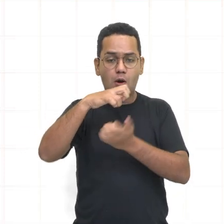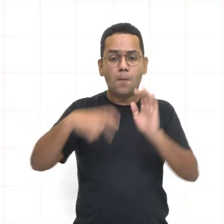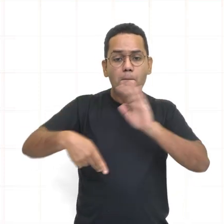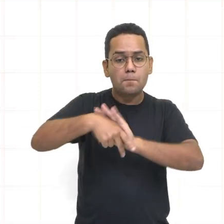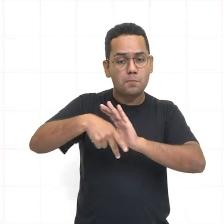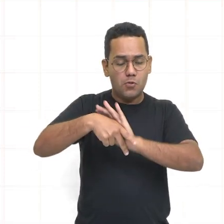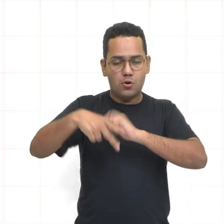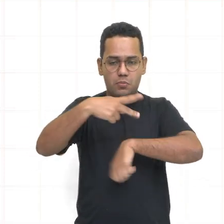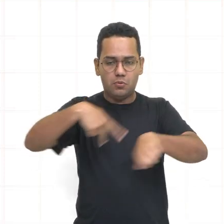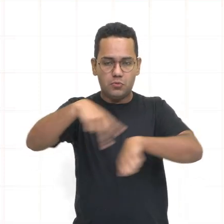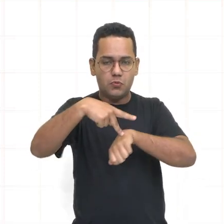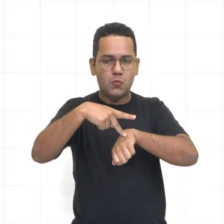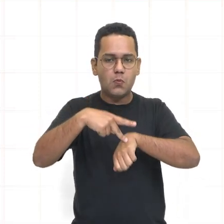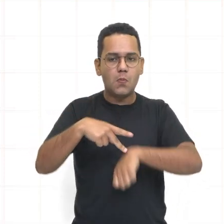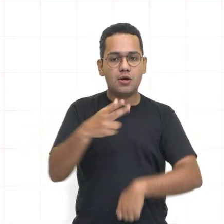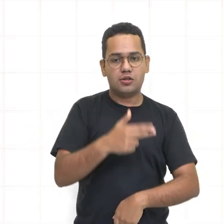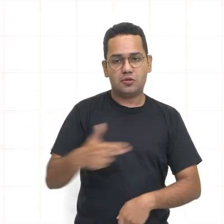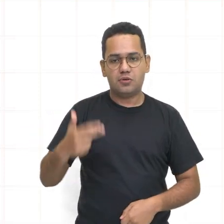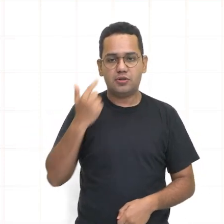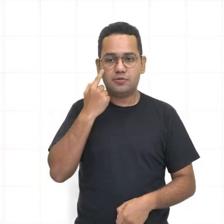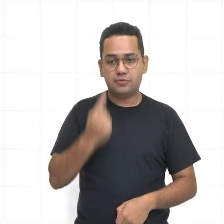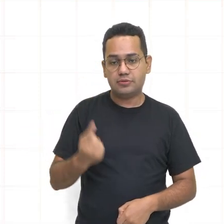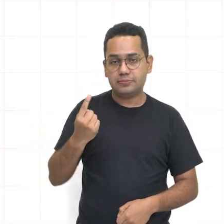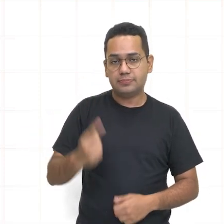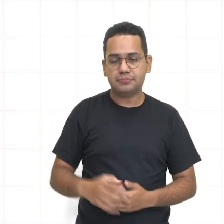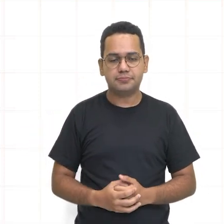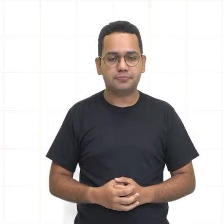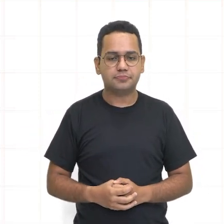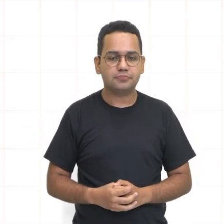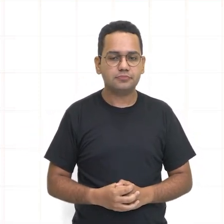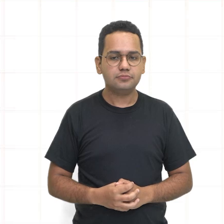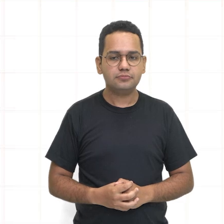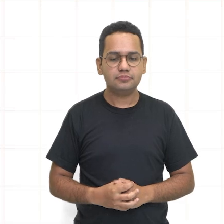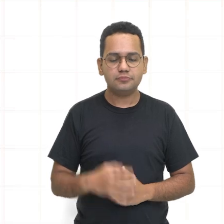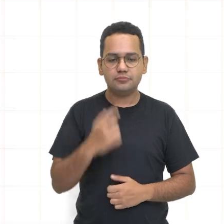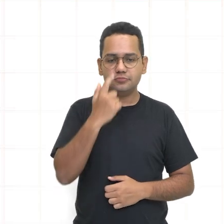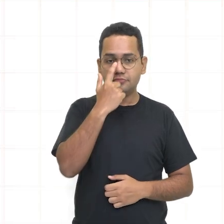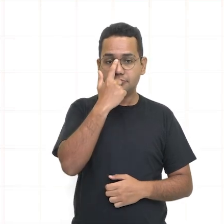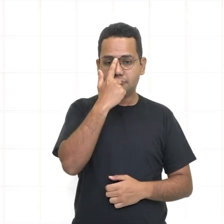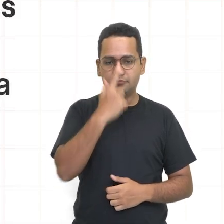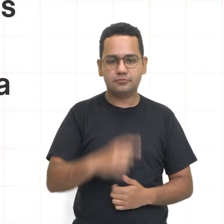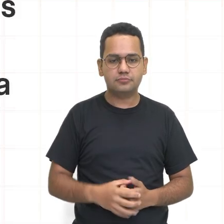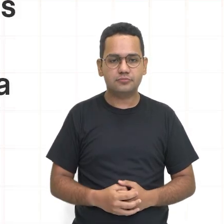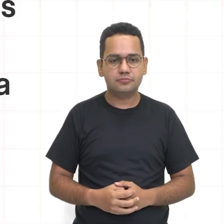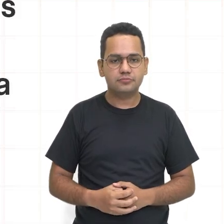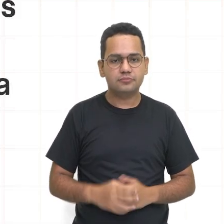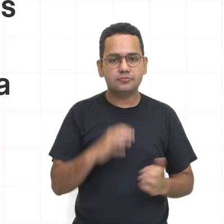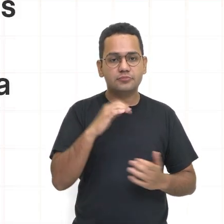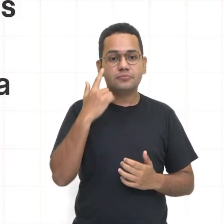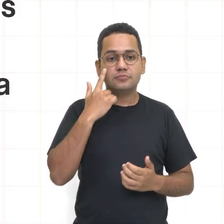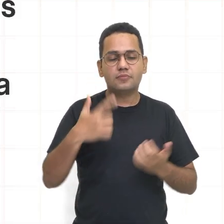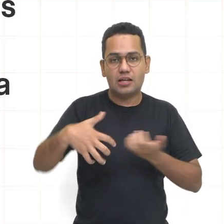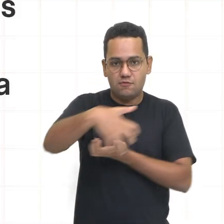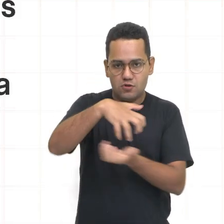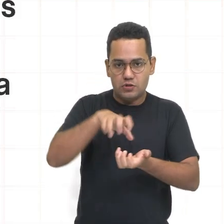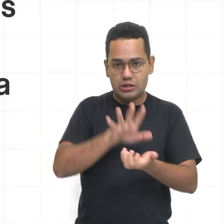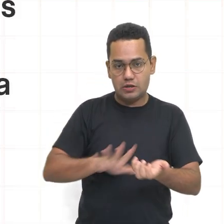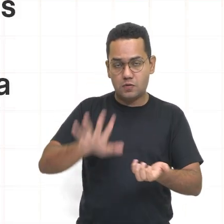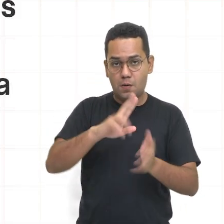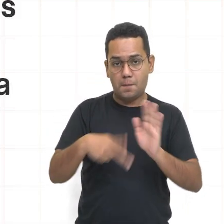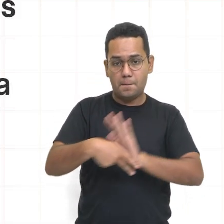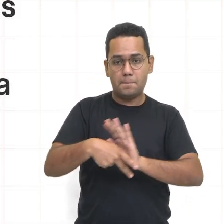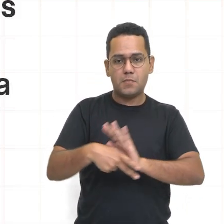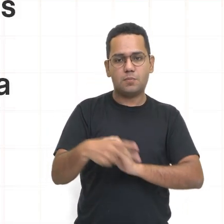Nacional Indonésia. E aí vai acontecer o que nós chamamos de Revolução Nacional da Indonésia, que vai durar aí 4